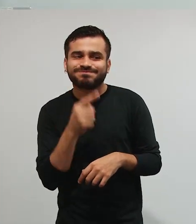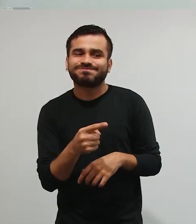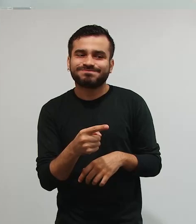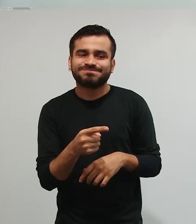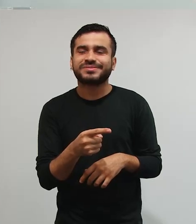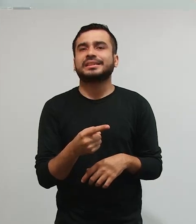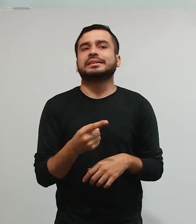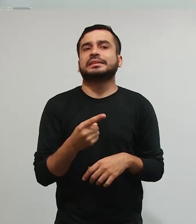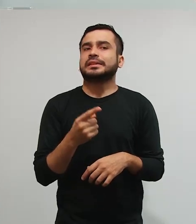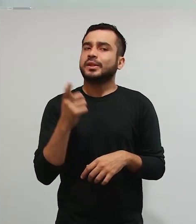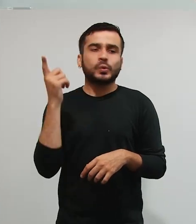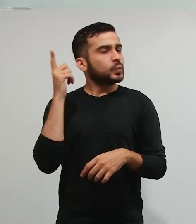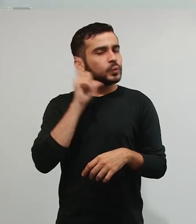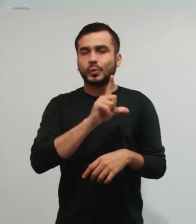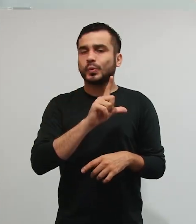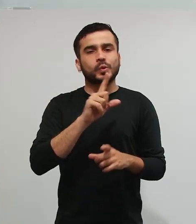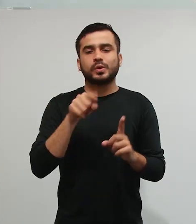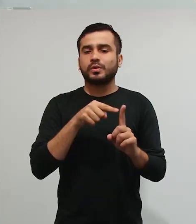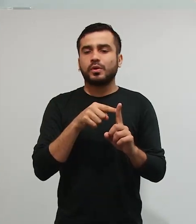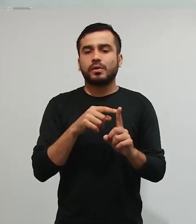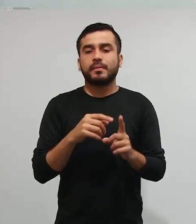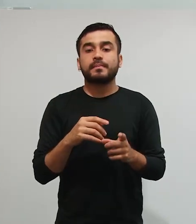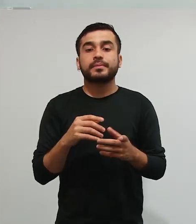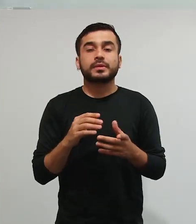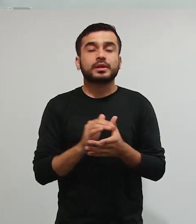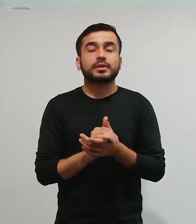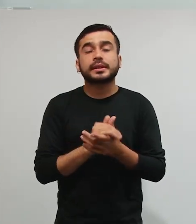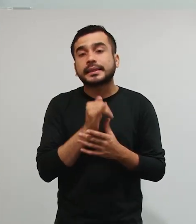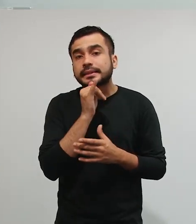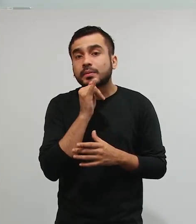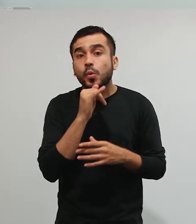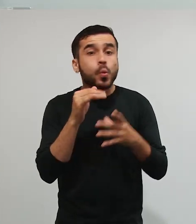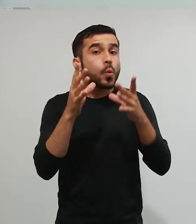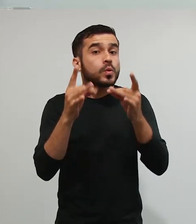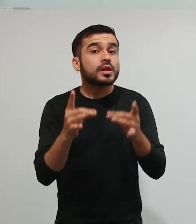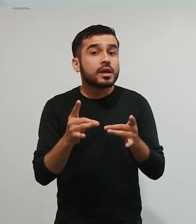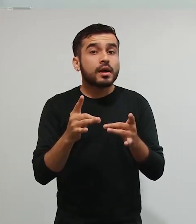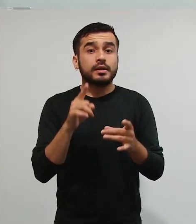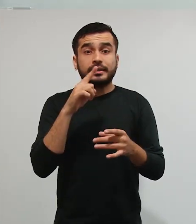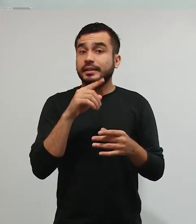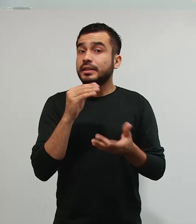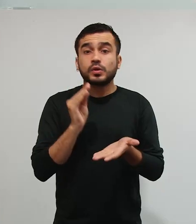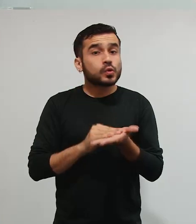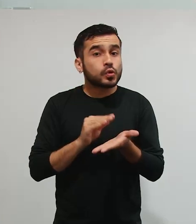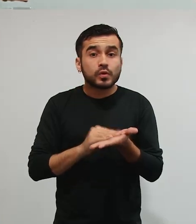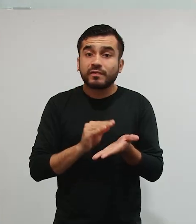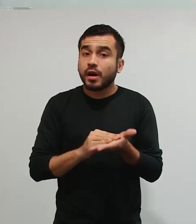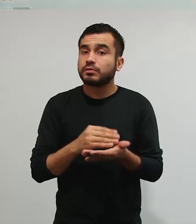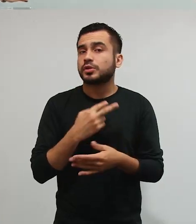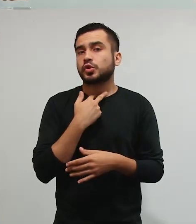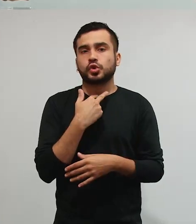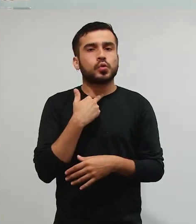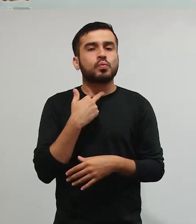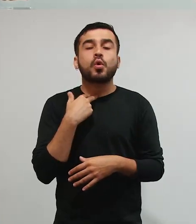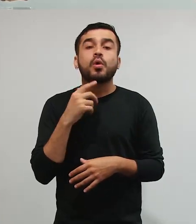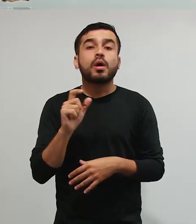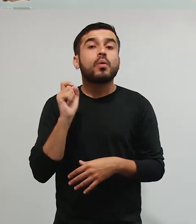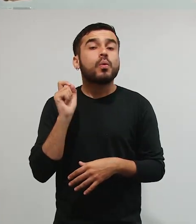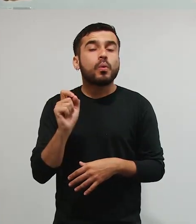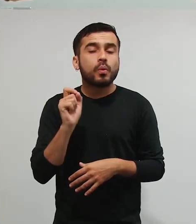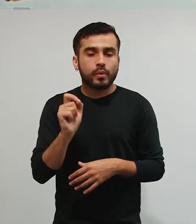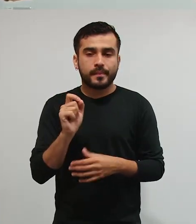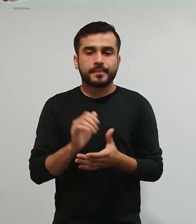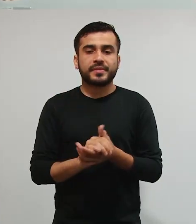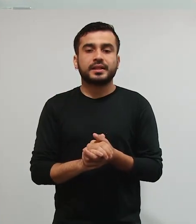ou não alcançou. Qual que é o elemento que não pode deixar de existir nas